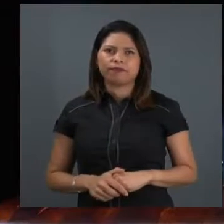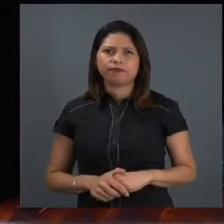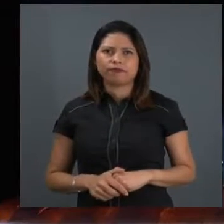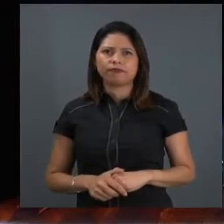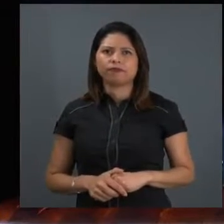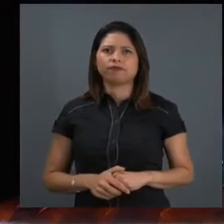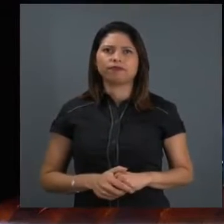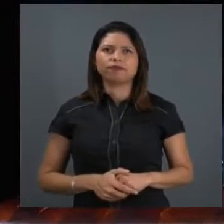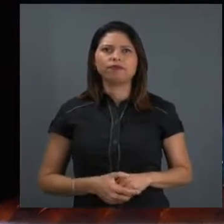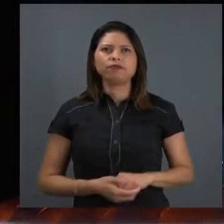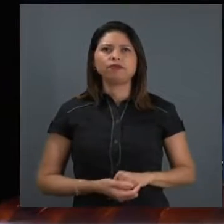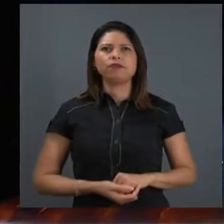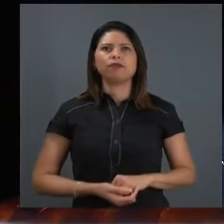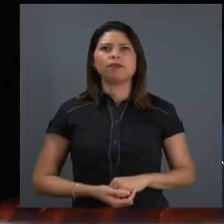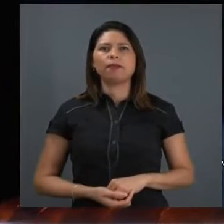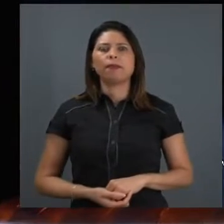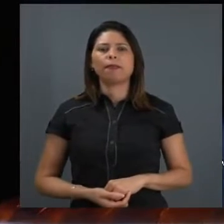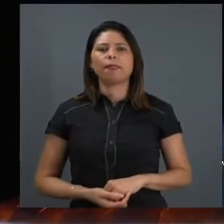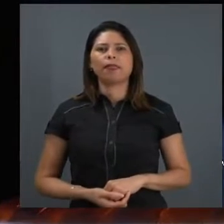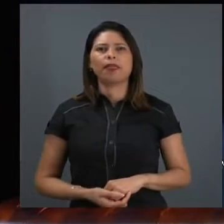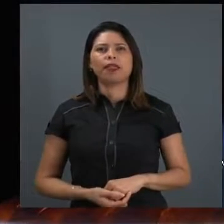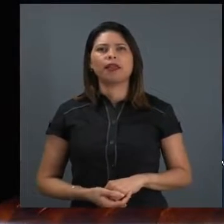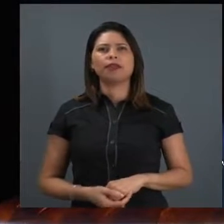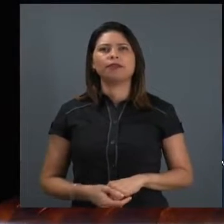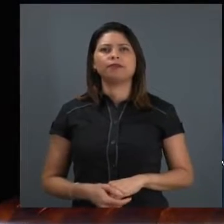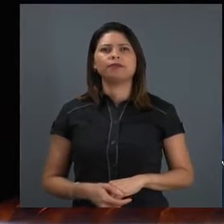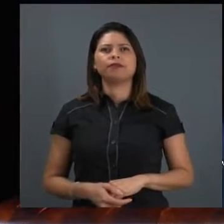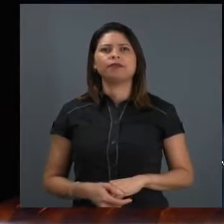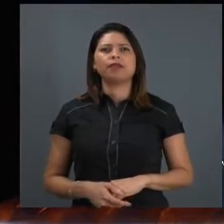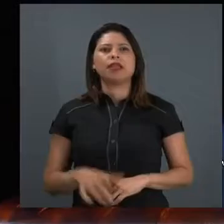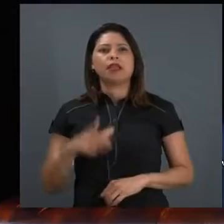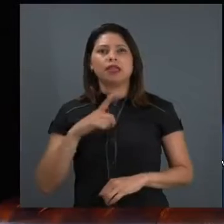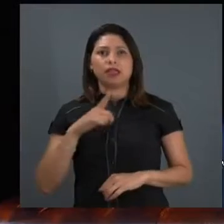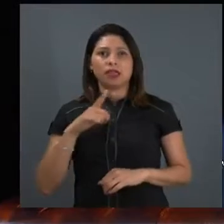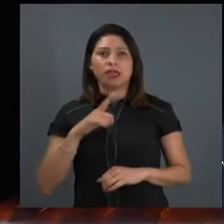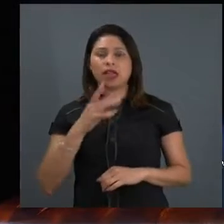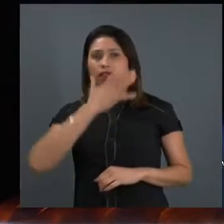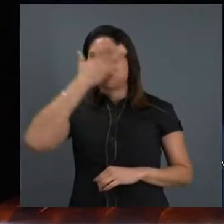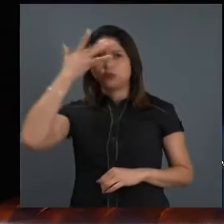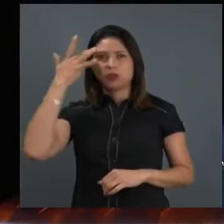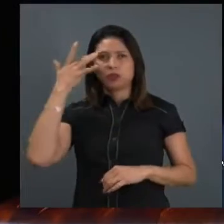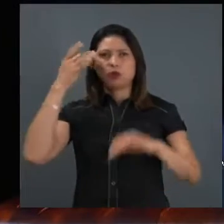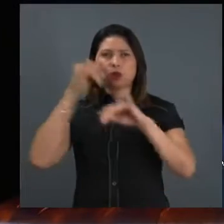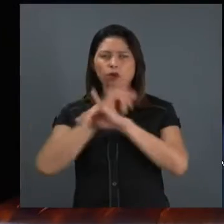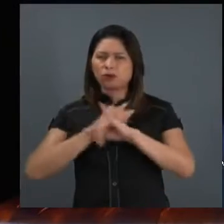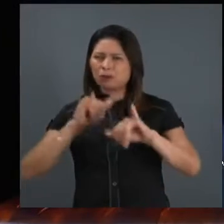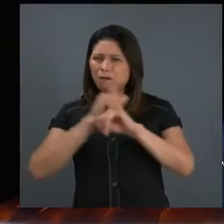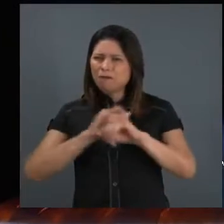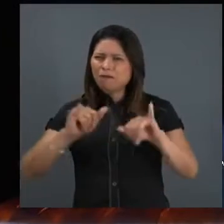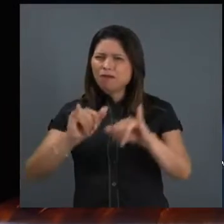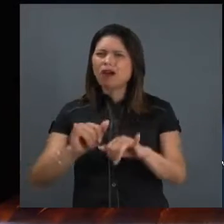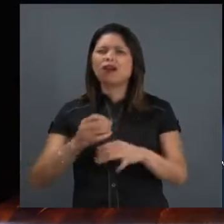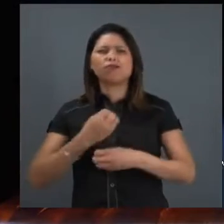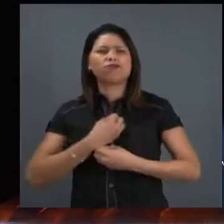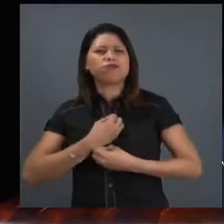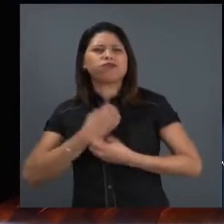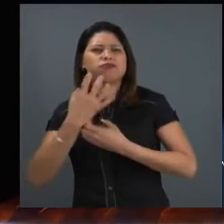Presidente, os relatos das vítimas são como flechas, eu diria,